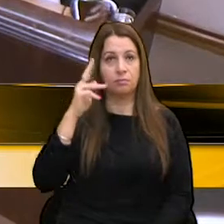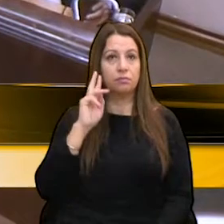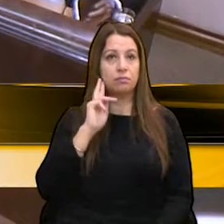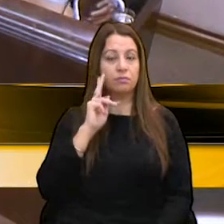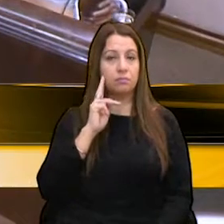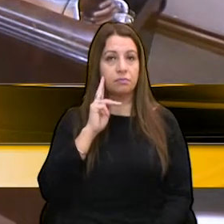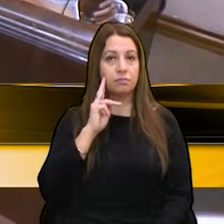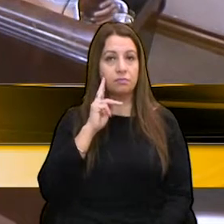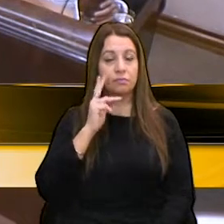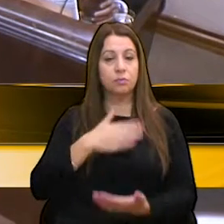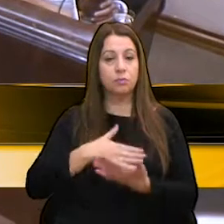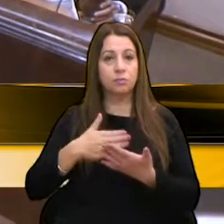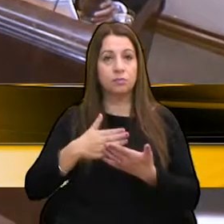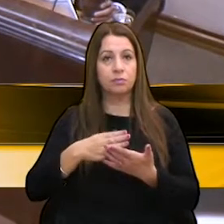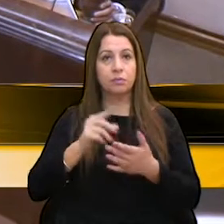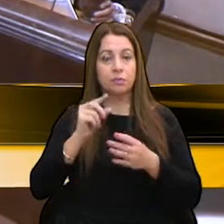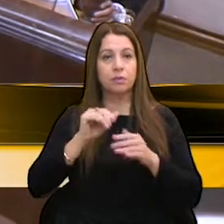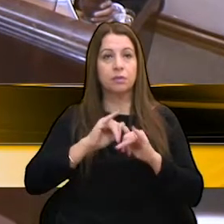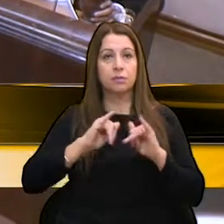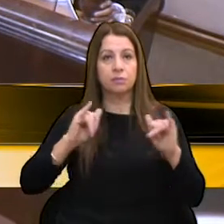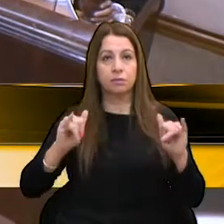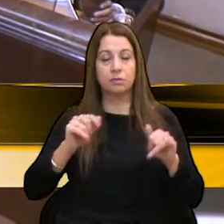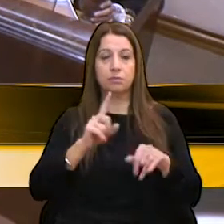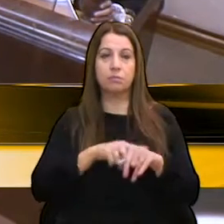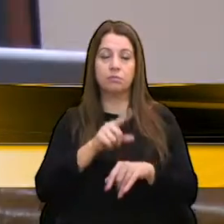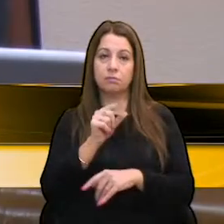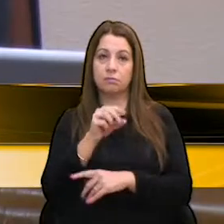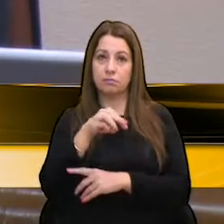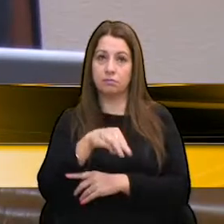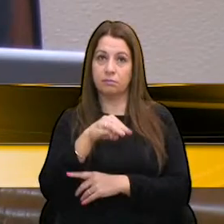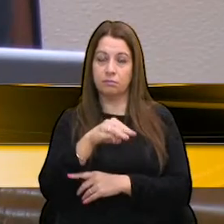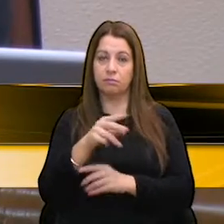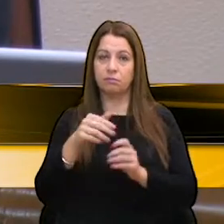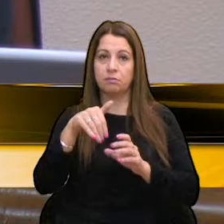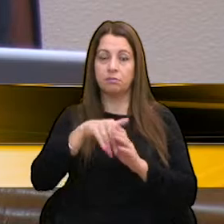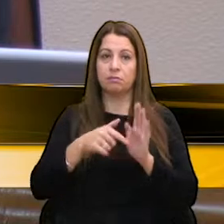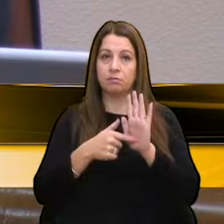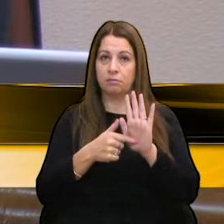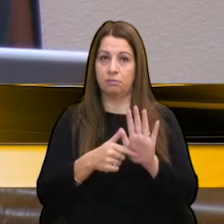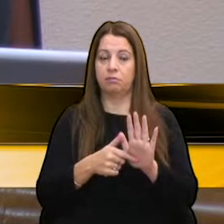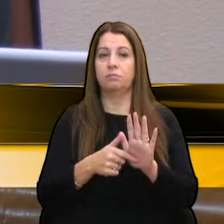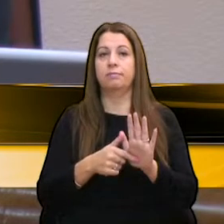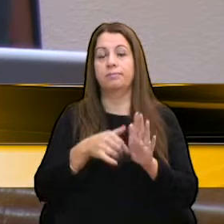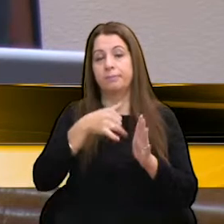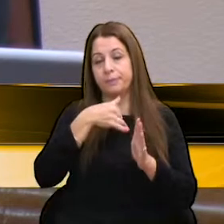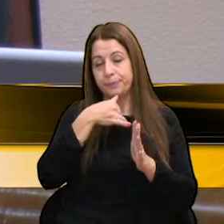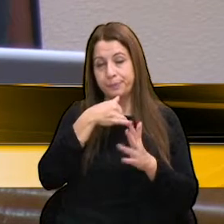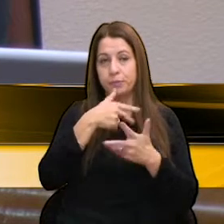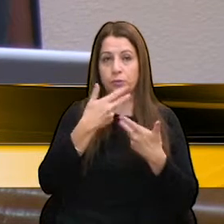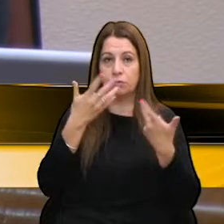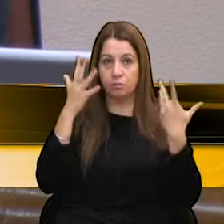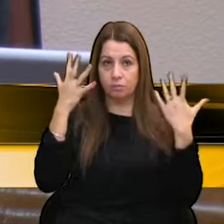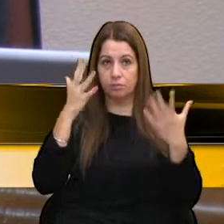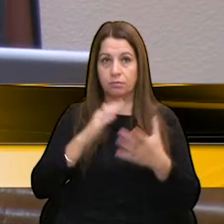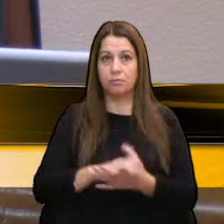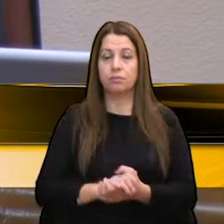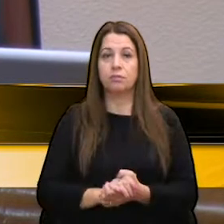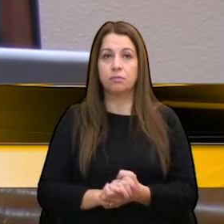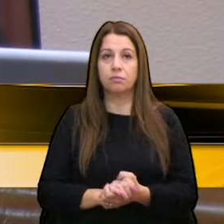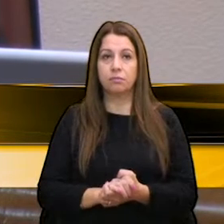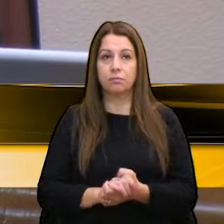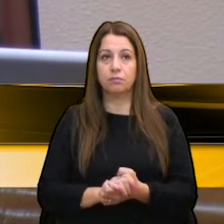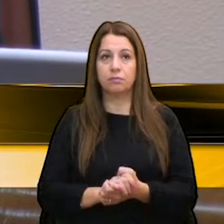Renato. Passemos ao espaço das pequenas comunicações pelo tempo de 10 minutos para apresentação de votos de pesar, de louvor ou de